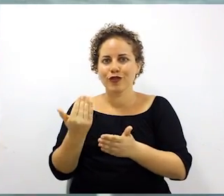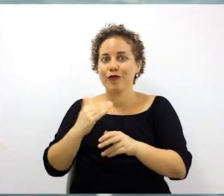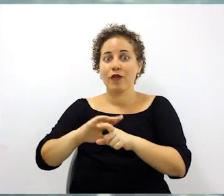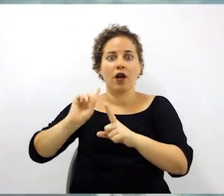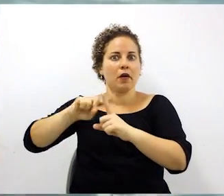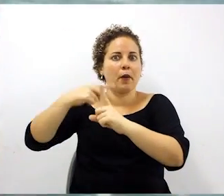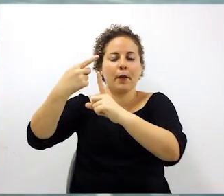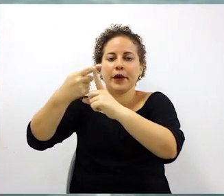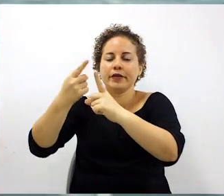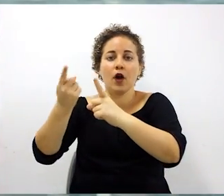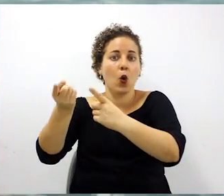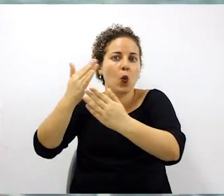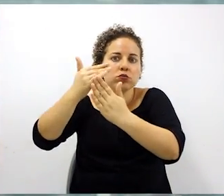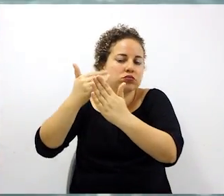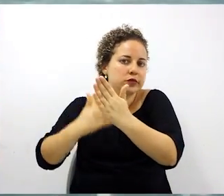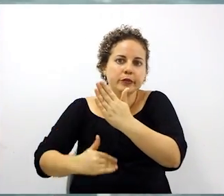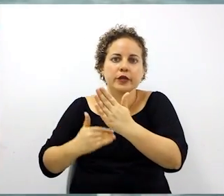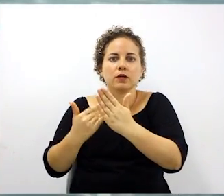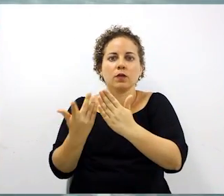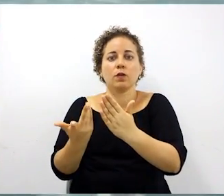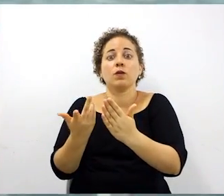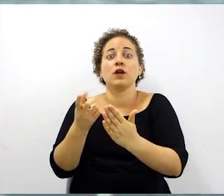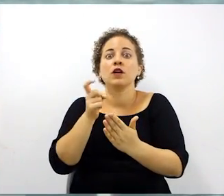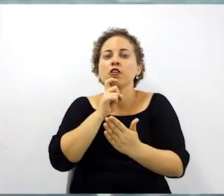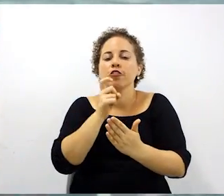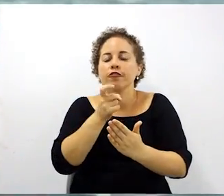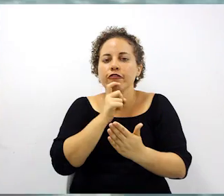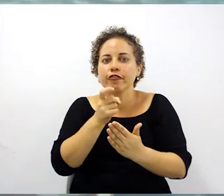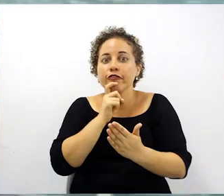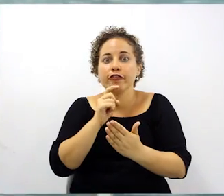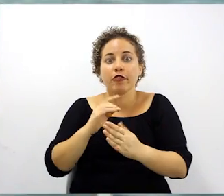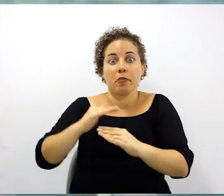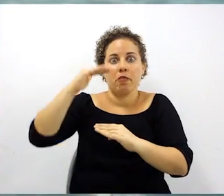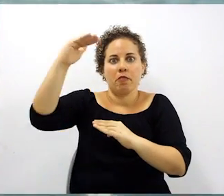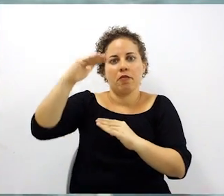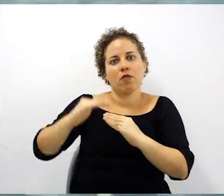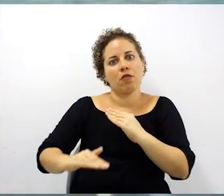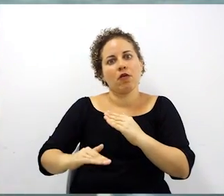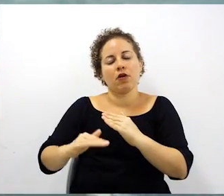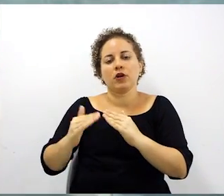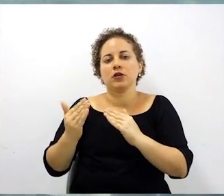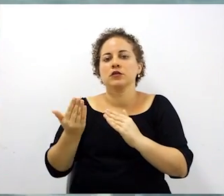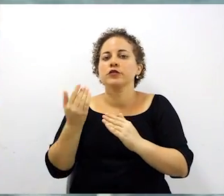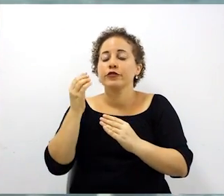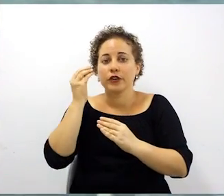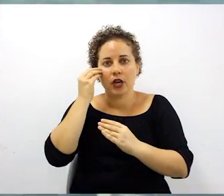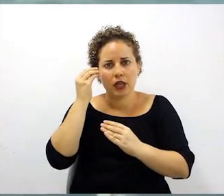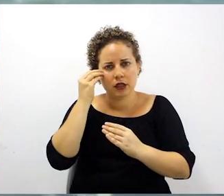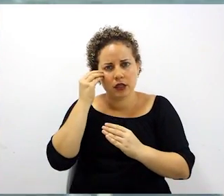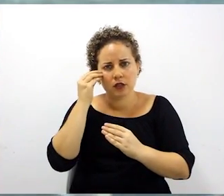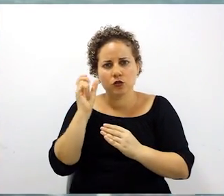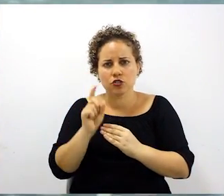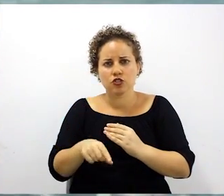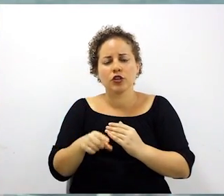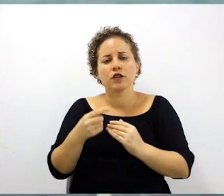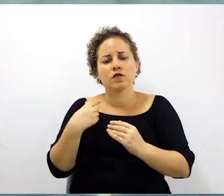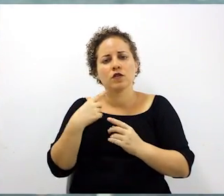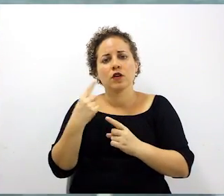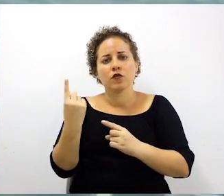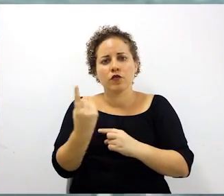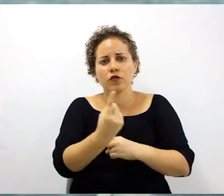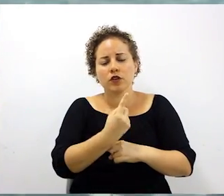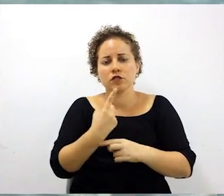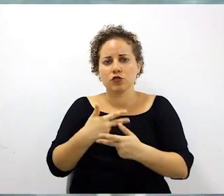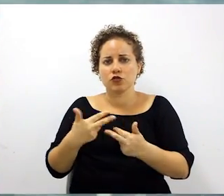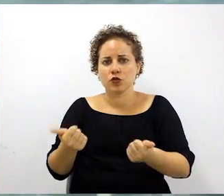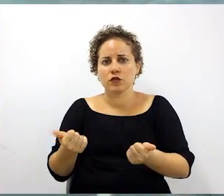ou diminuir caso a intensidade do frio seja alterada. Então fiquem bem atentos a isso e observem